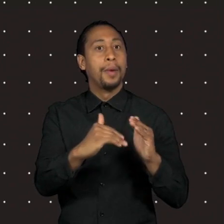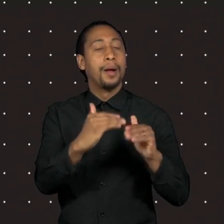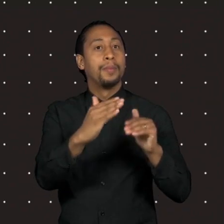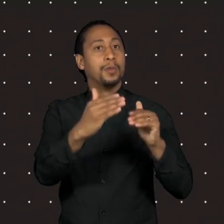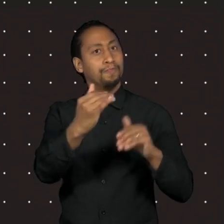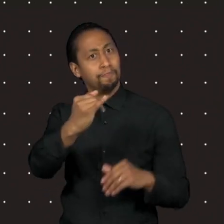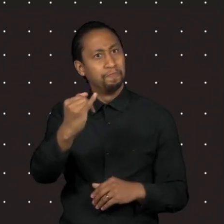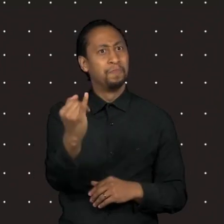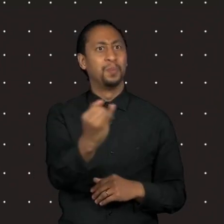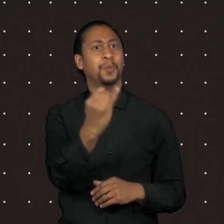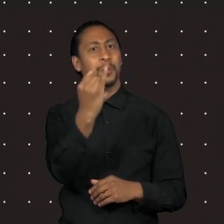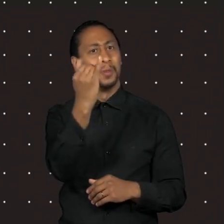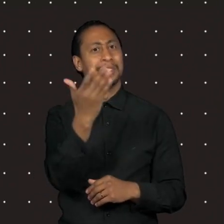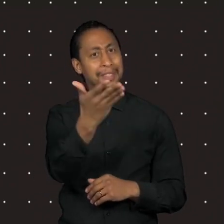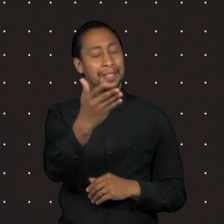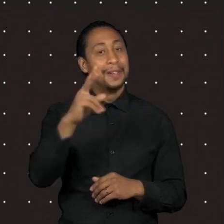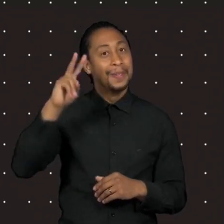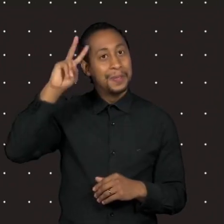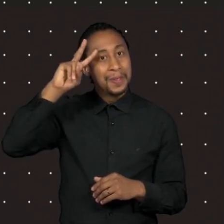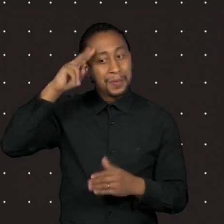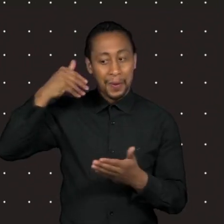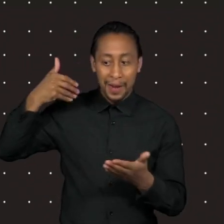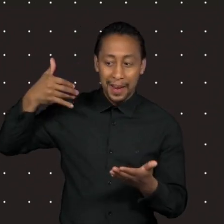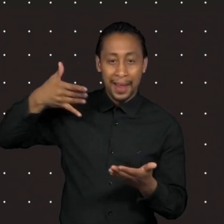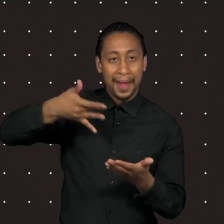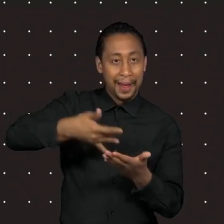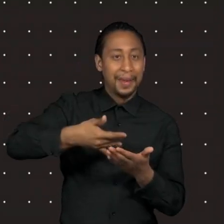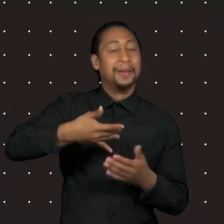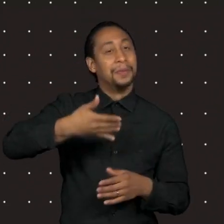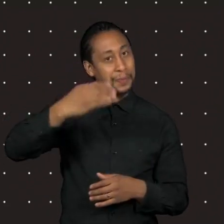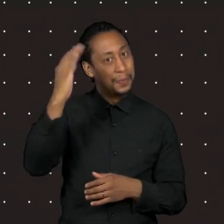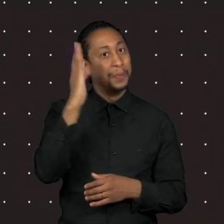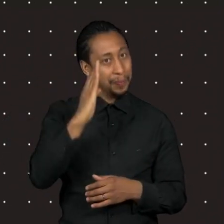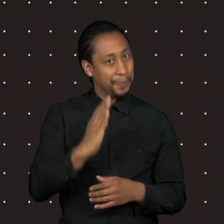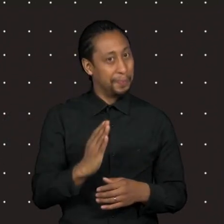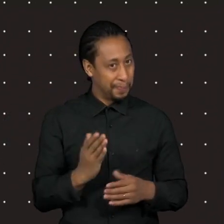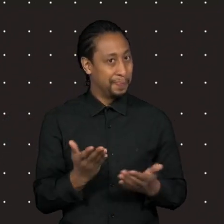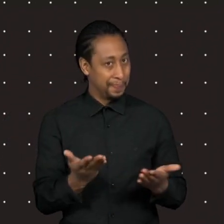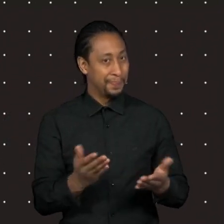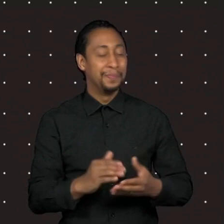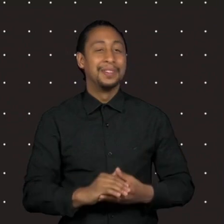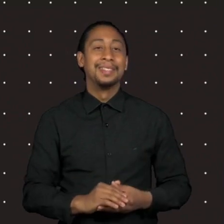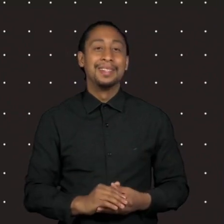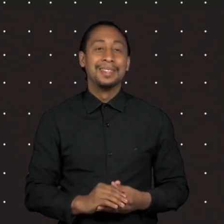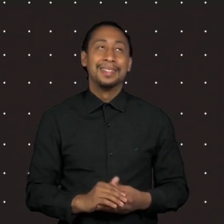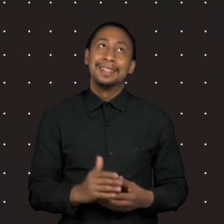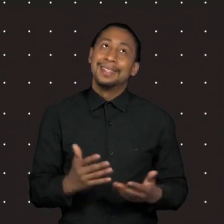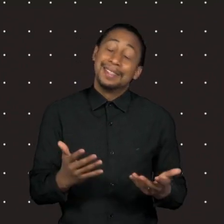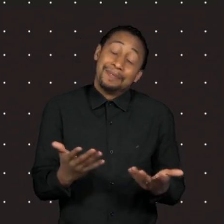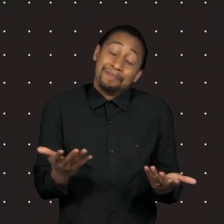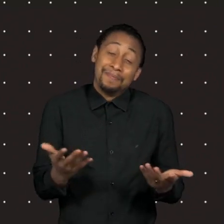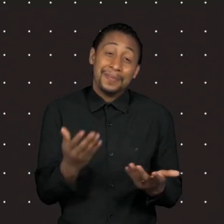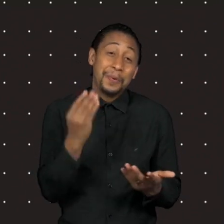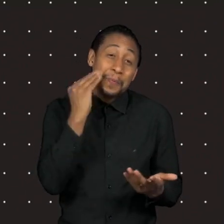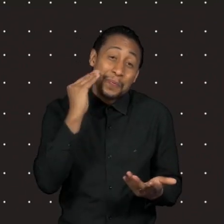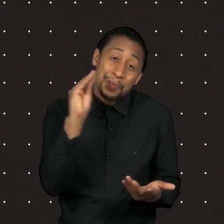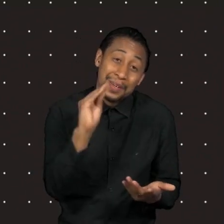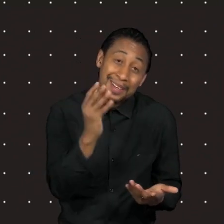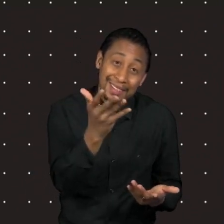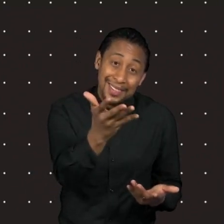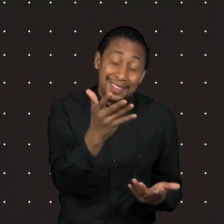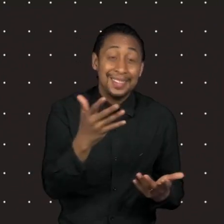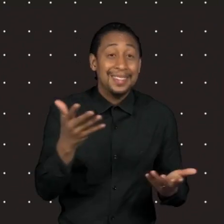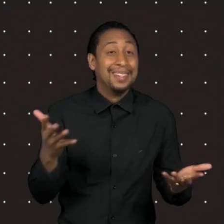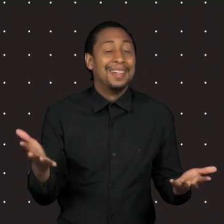personalidade importante da história do país atualmente. Então, fica aqui um beijo e